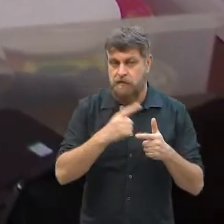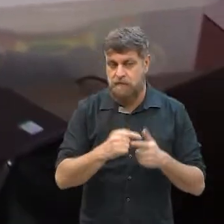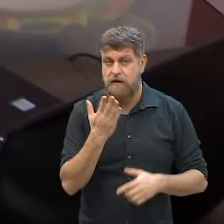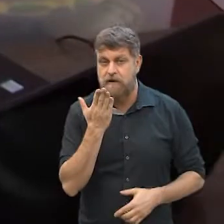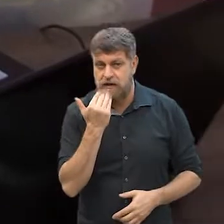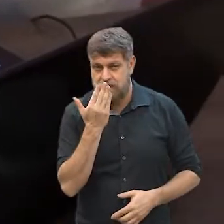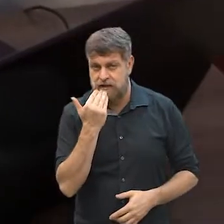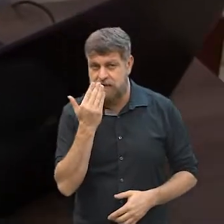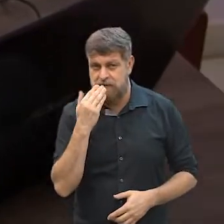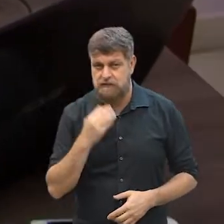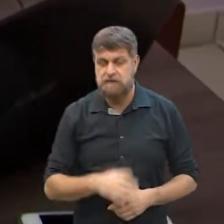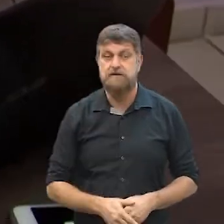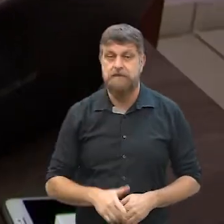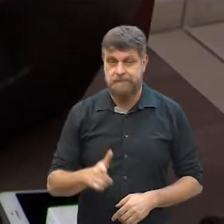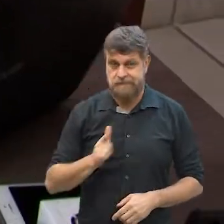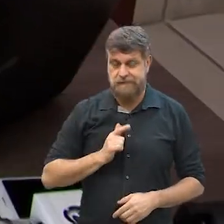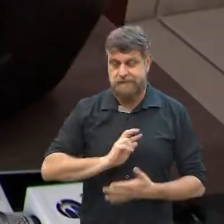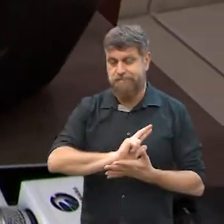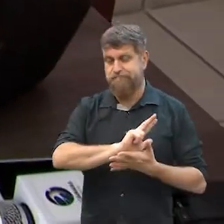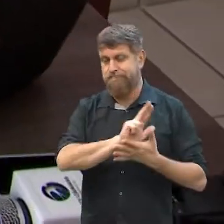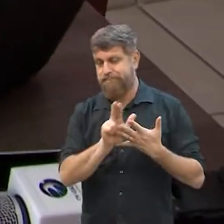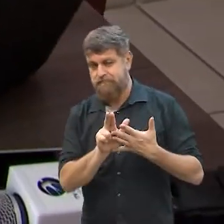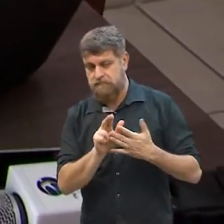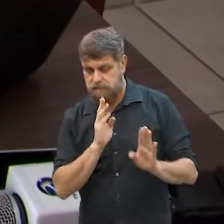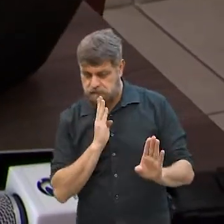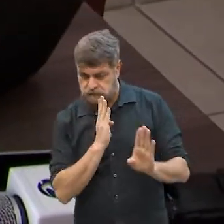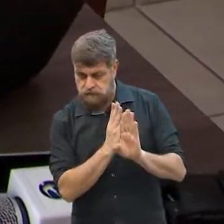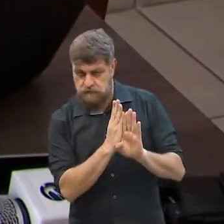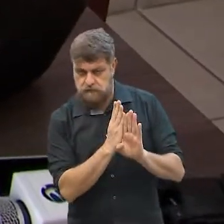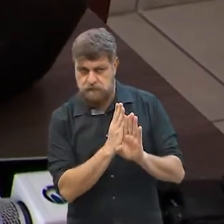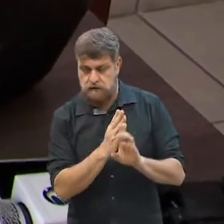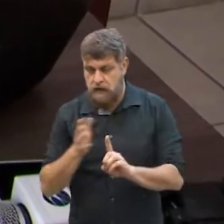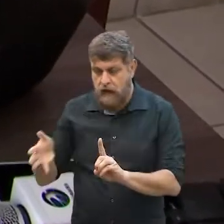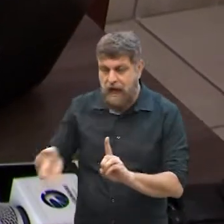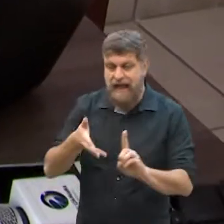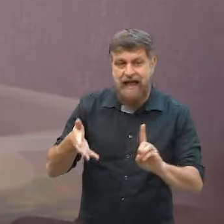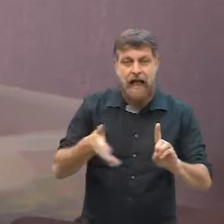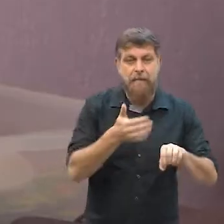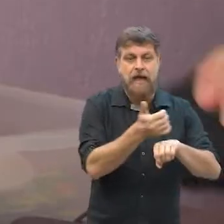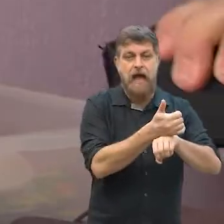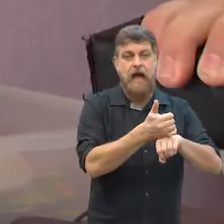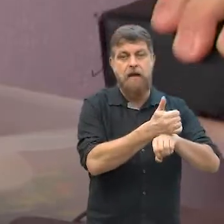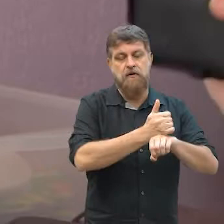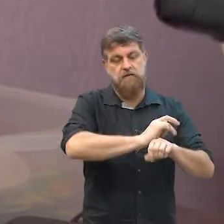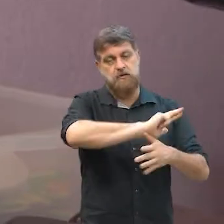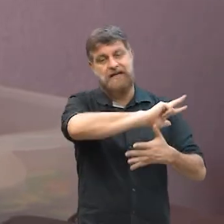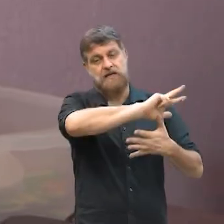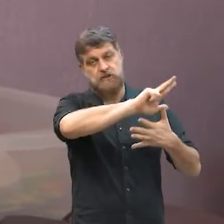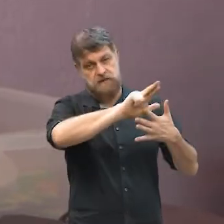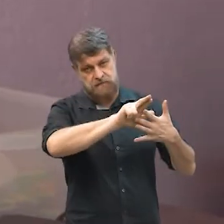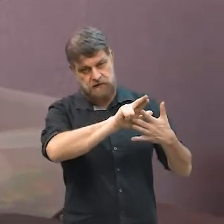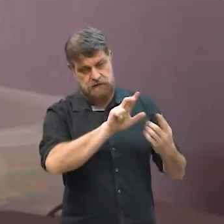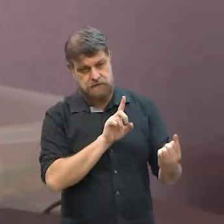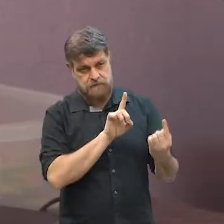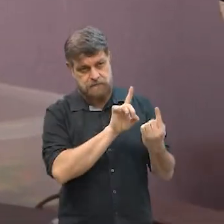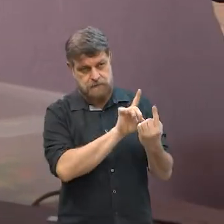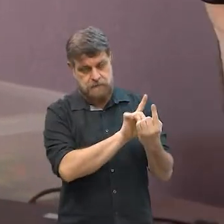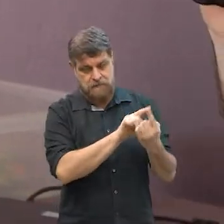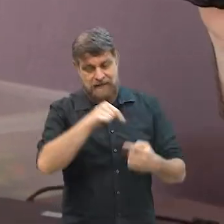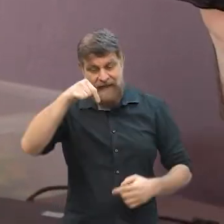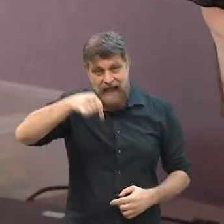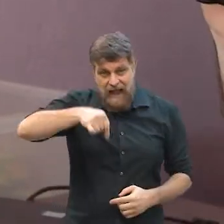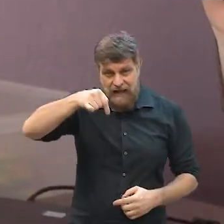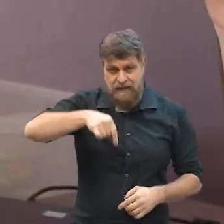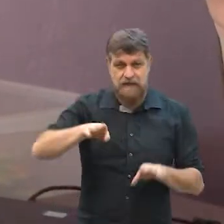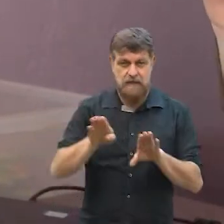identificar possíveis transtornos alimentares, encaminhar até para outros profissionais, se necessário, tá? Aqui,